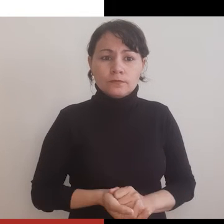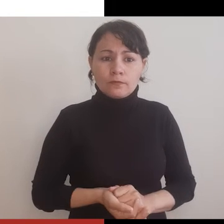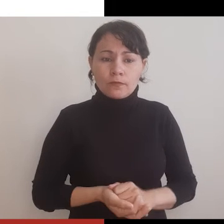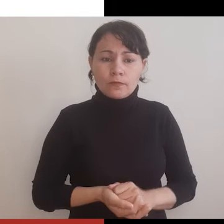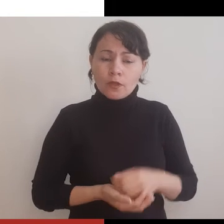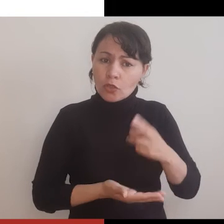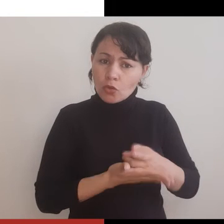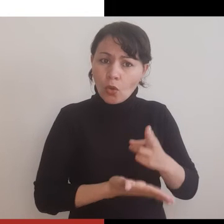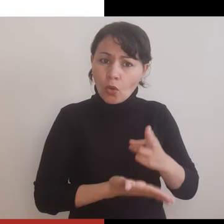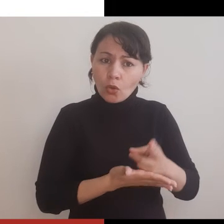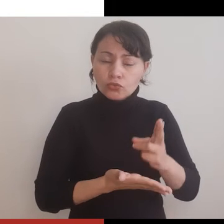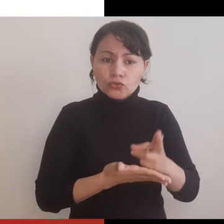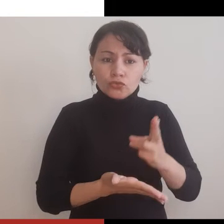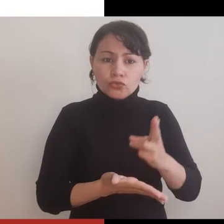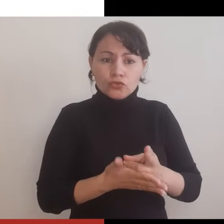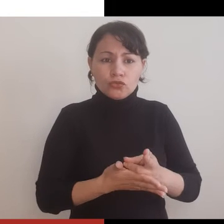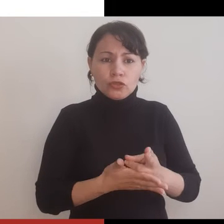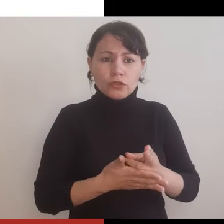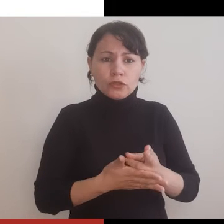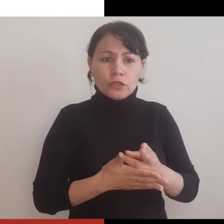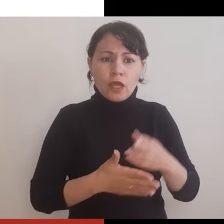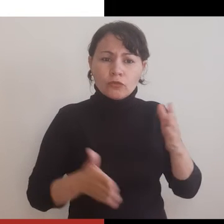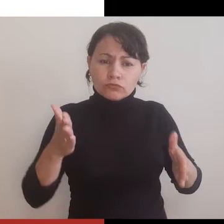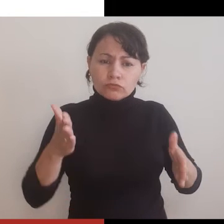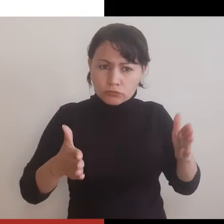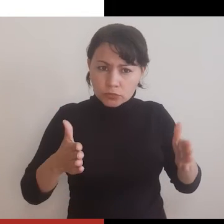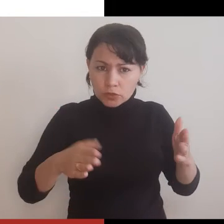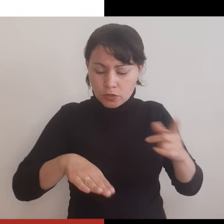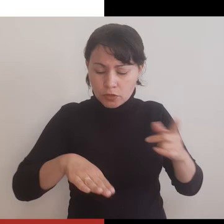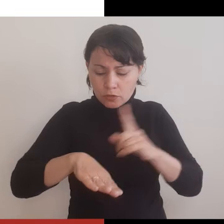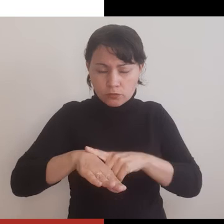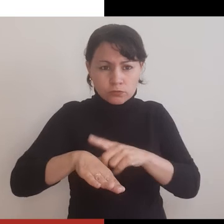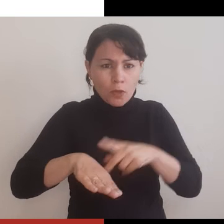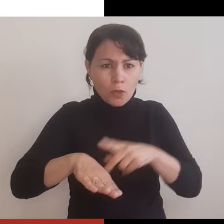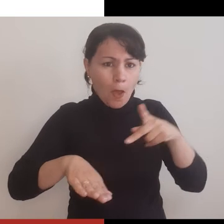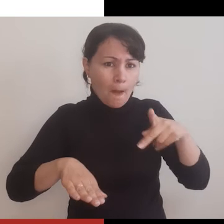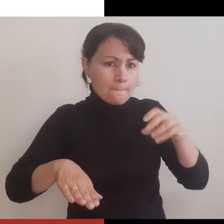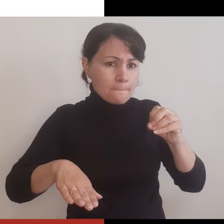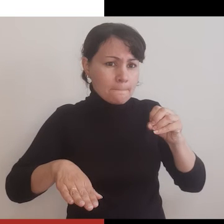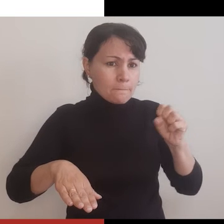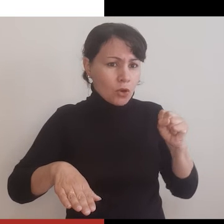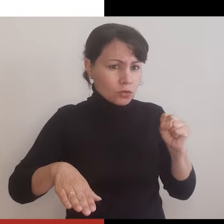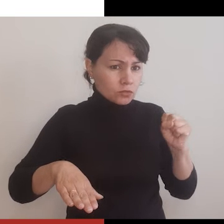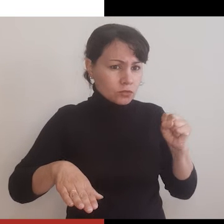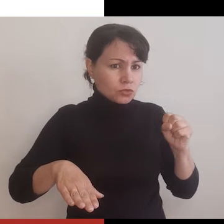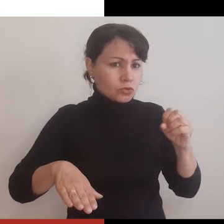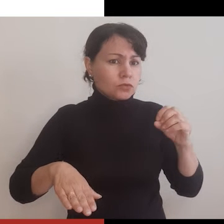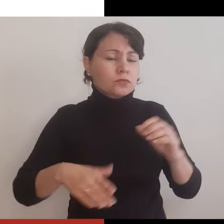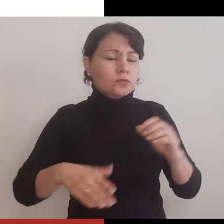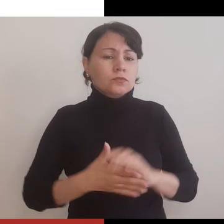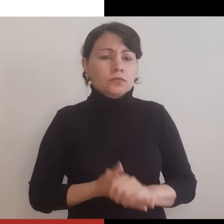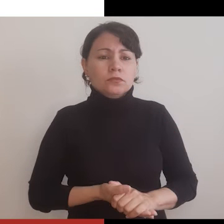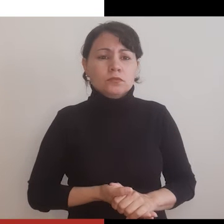mais frequente durante esse pós-operatório imediato. Então, nas UTIs